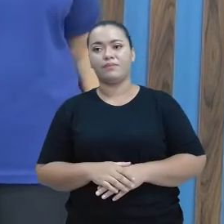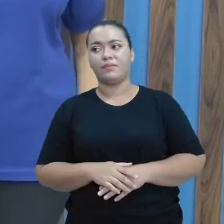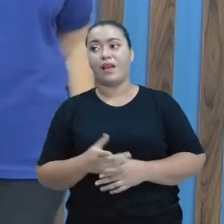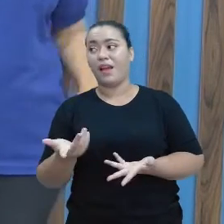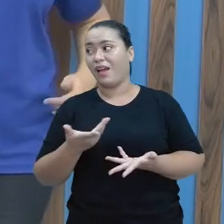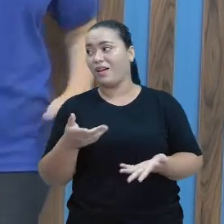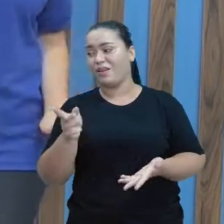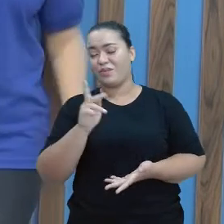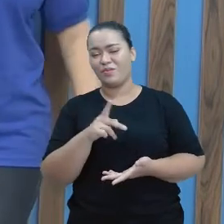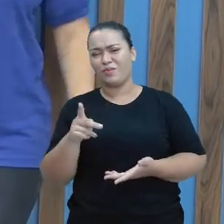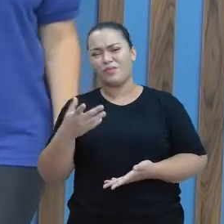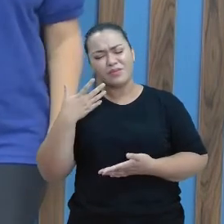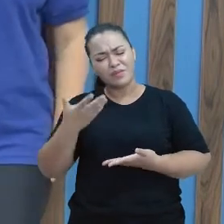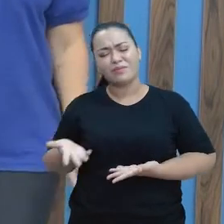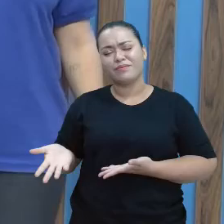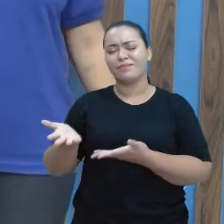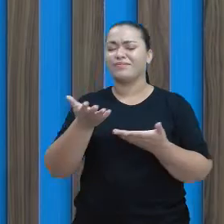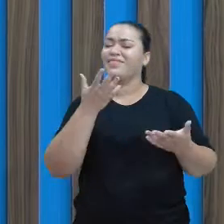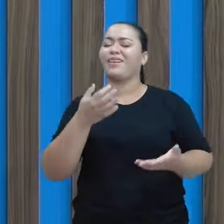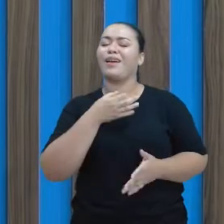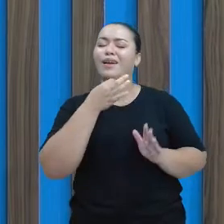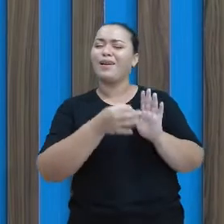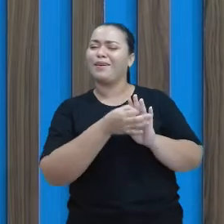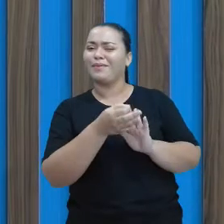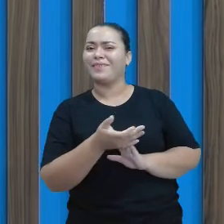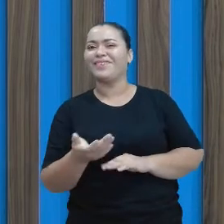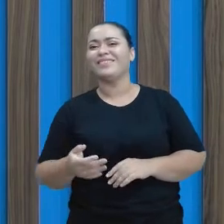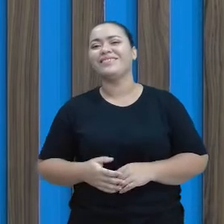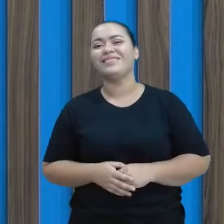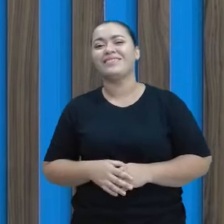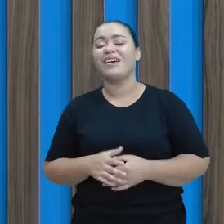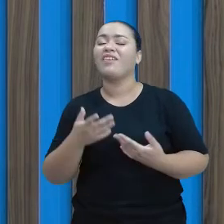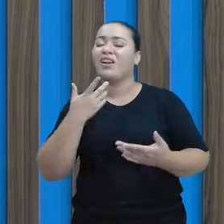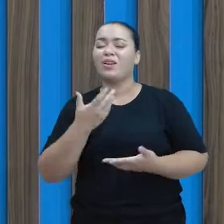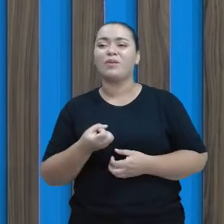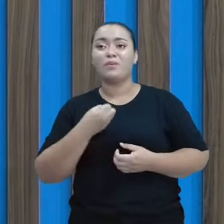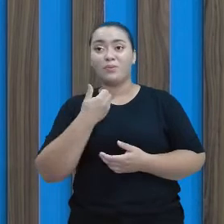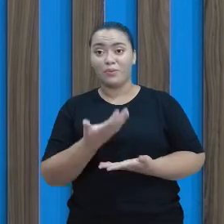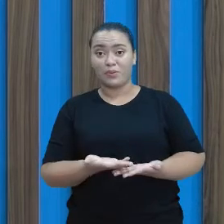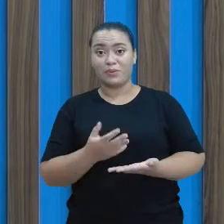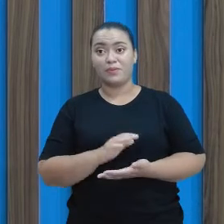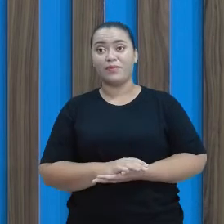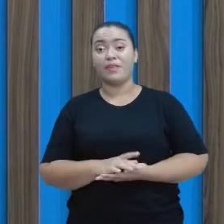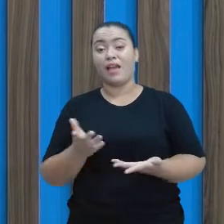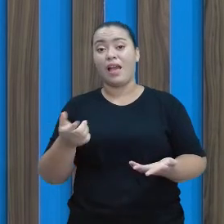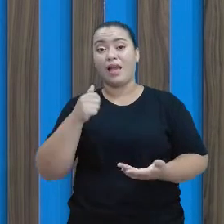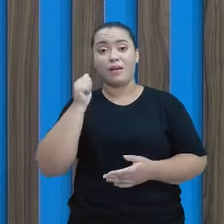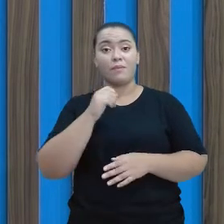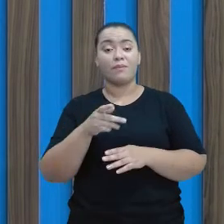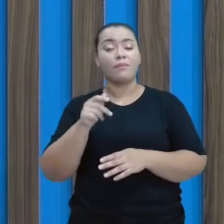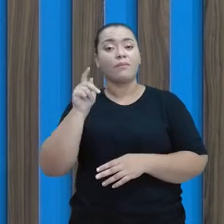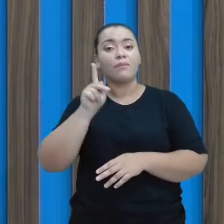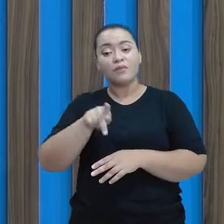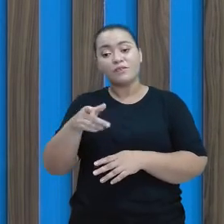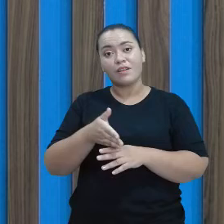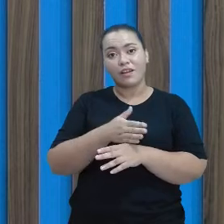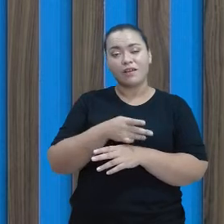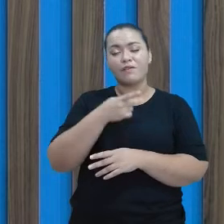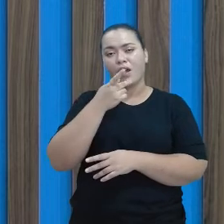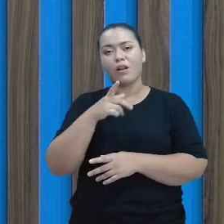nessa parte, né? Deixa ele comentar um pouquinho sobre isso, tá certo? Bom, pessoal, Briane fez aí uma revisão